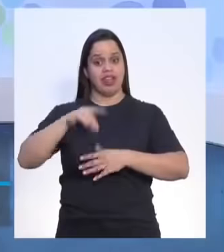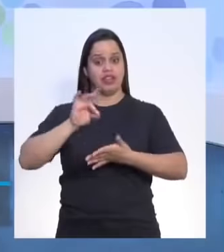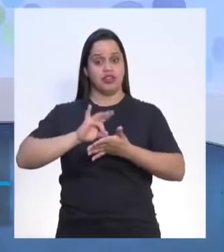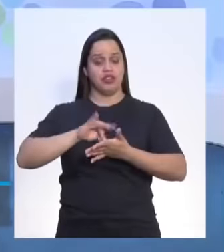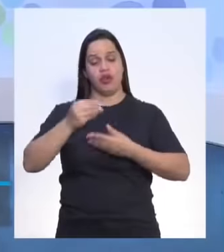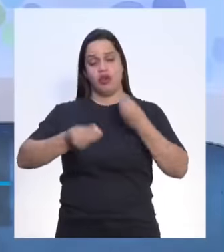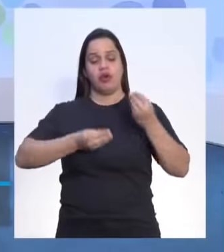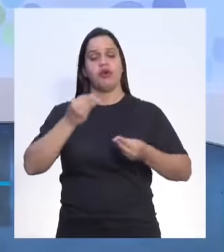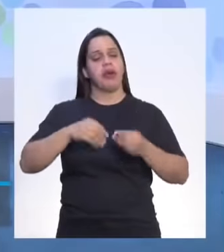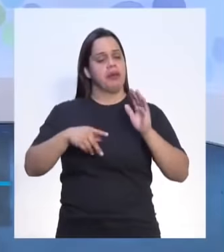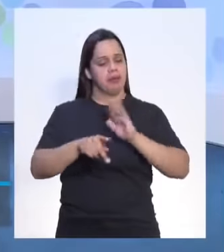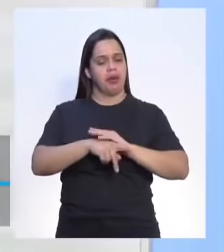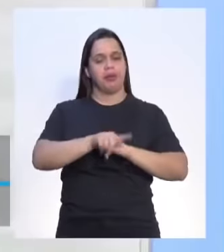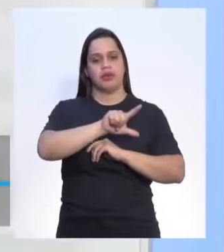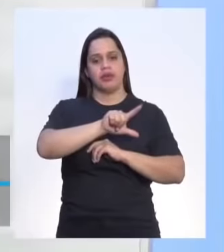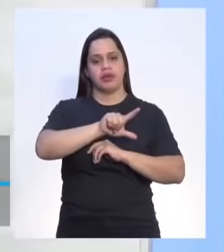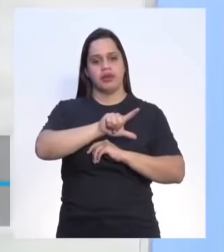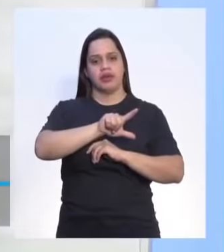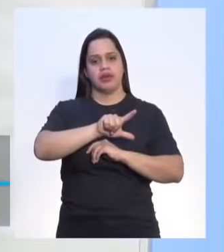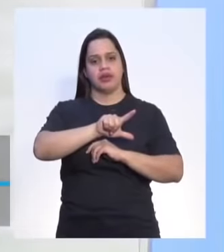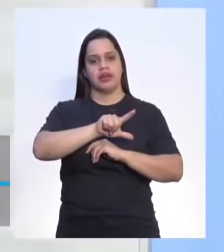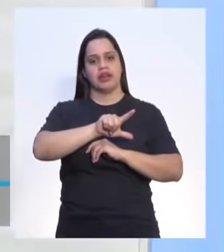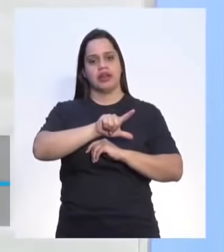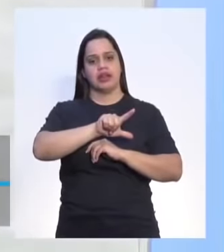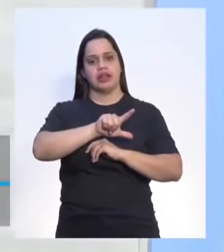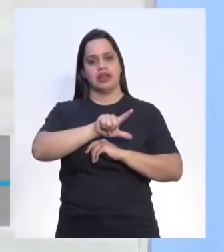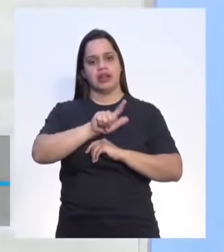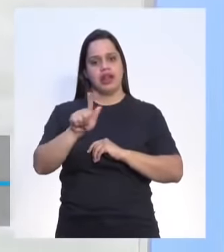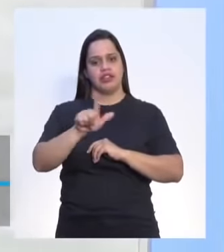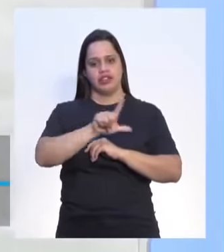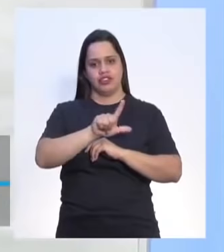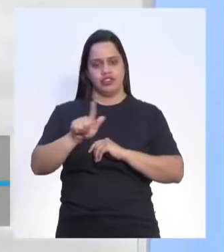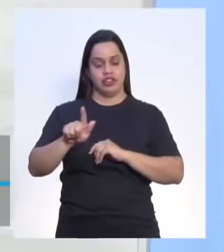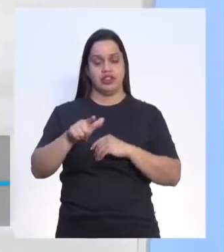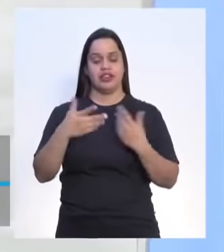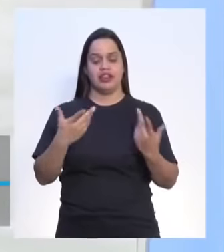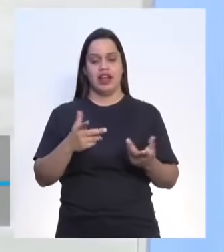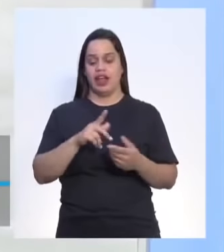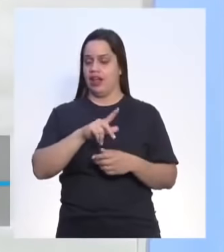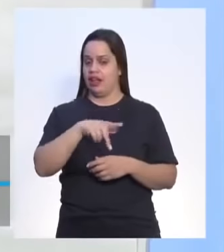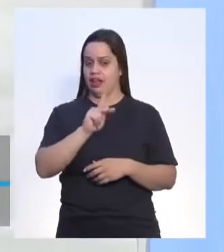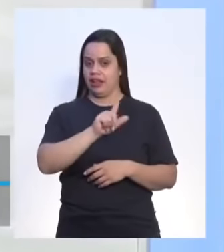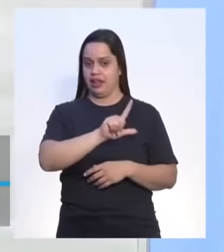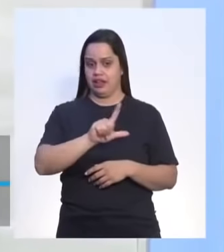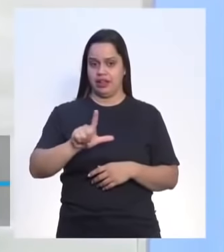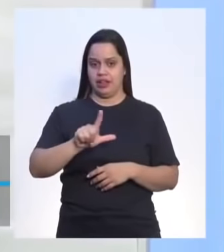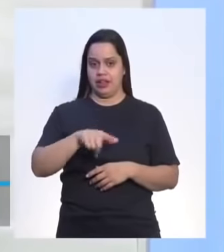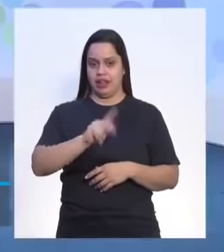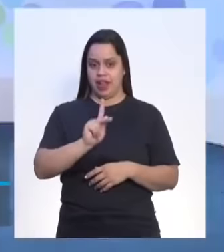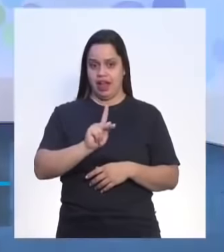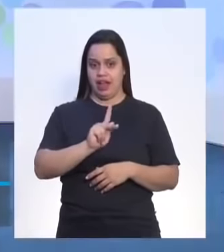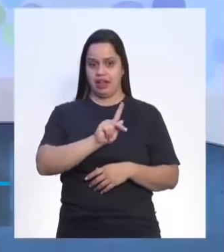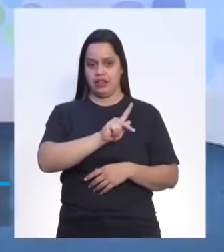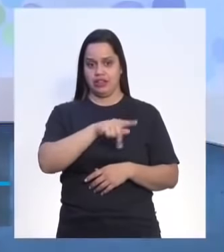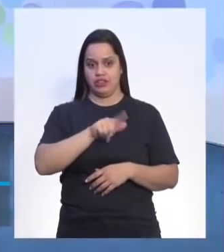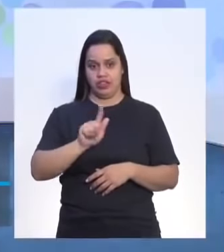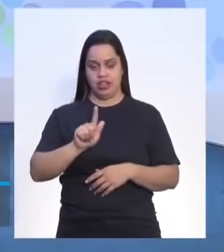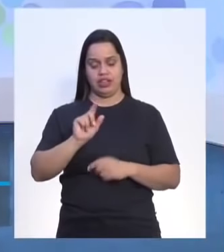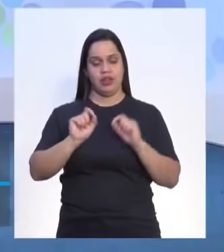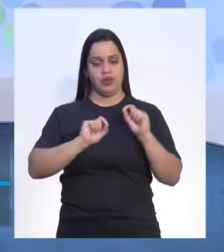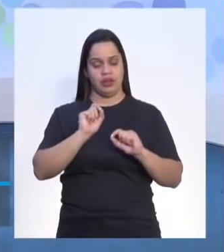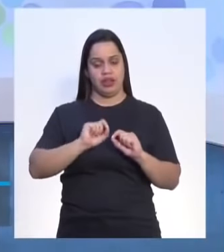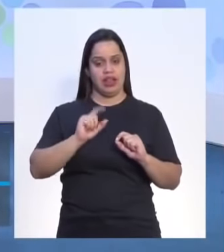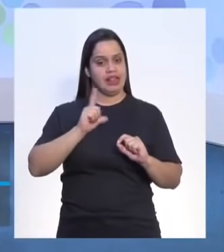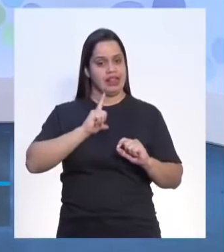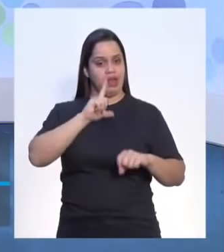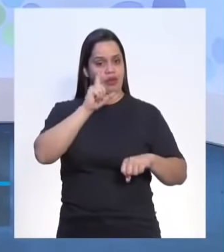KG aí. Mas veja como eles são criativos na resposta. Eu peguei uma aqui, acho que foi a Ana Clara, ela falou, ó, tem o tempo, né? O tempo de ir